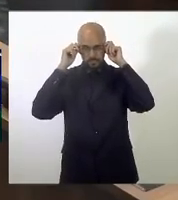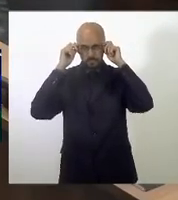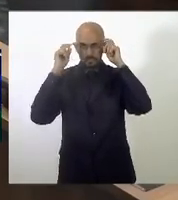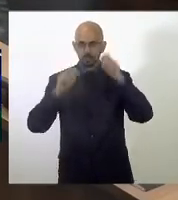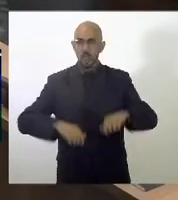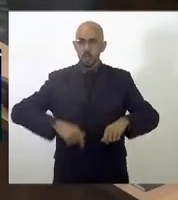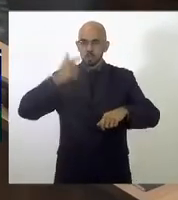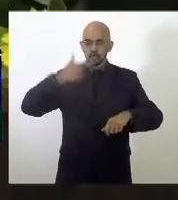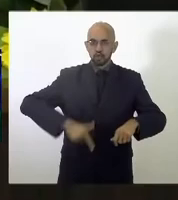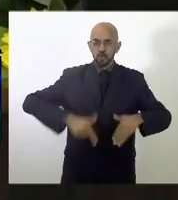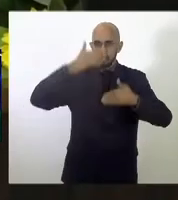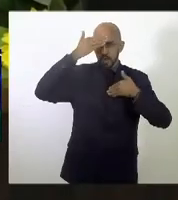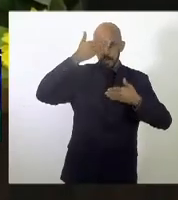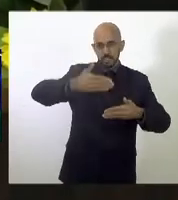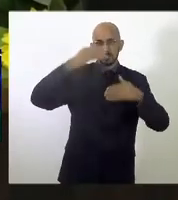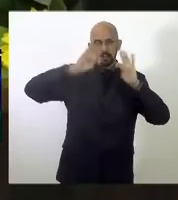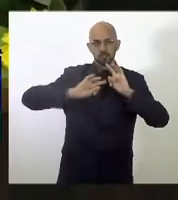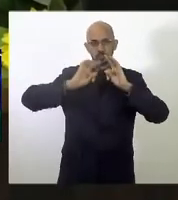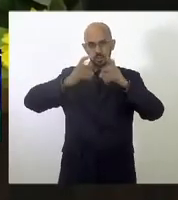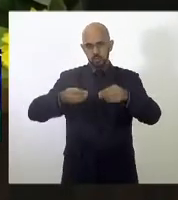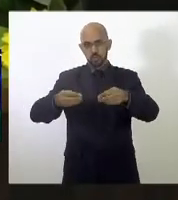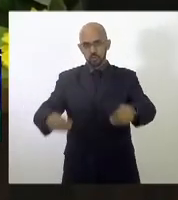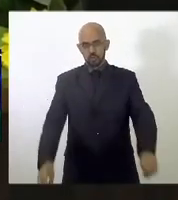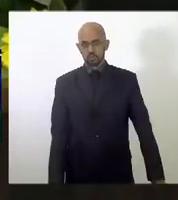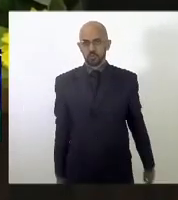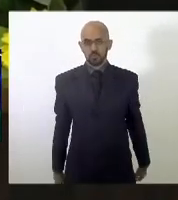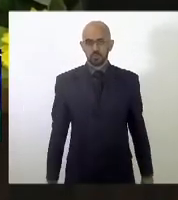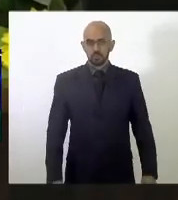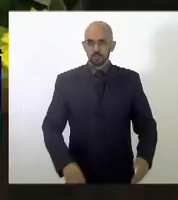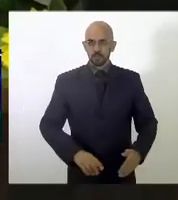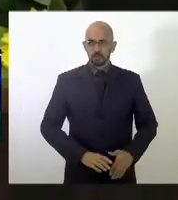Mais uma vez, agradecemos a todas e todos.